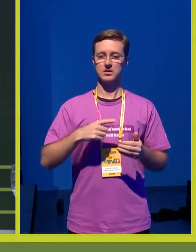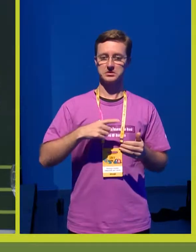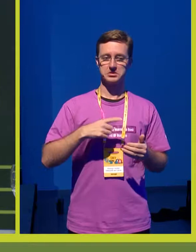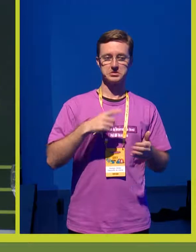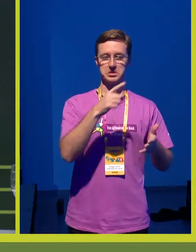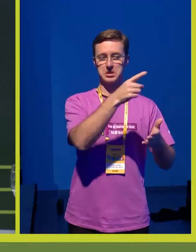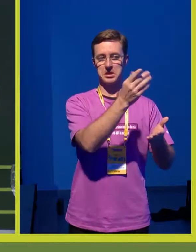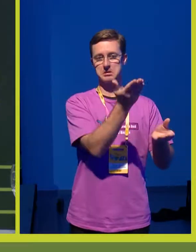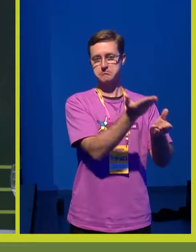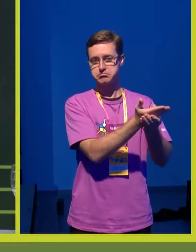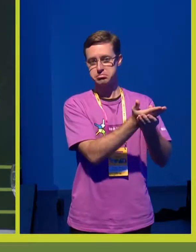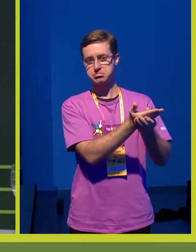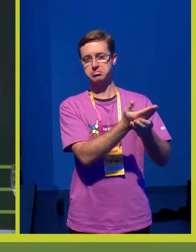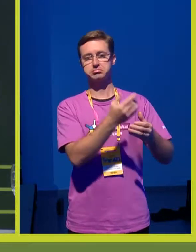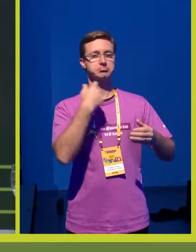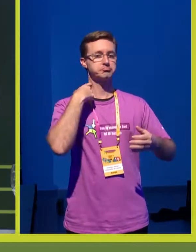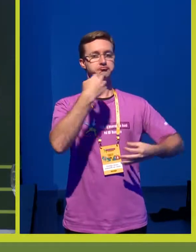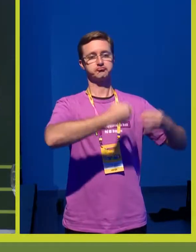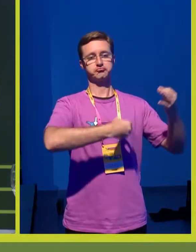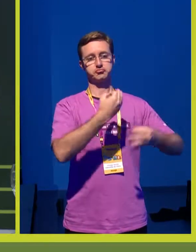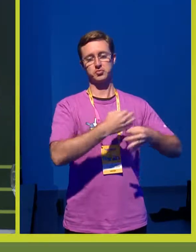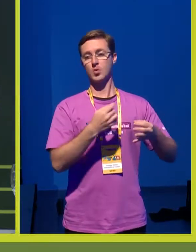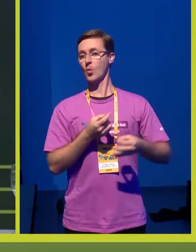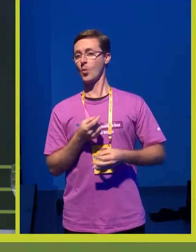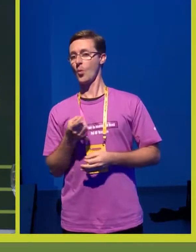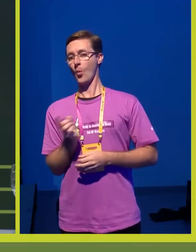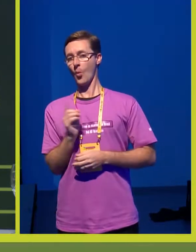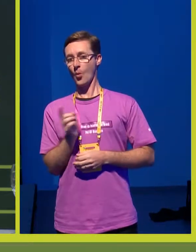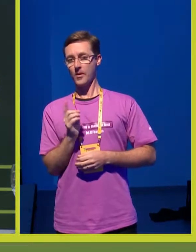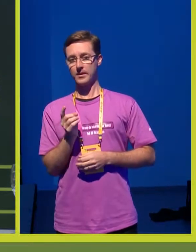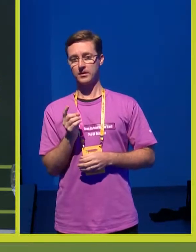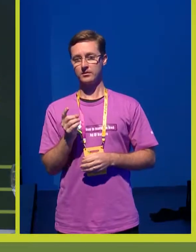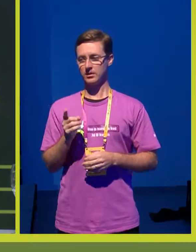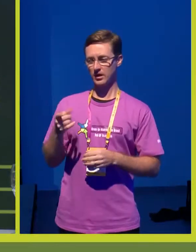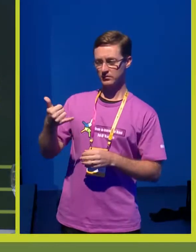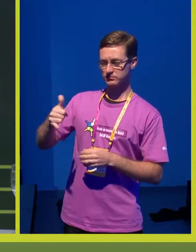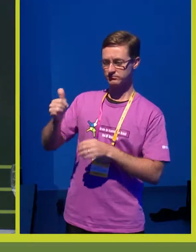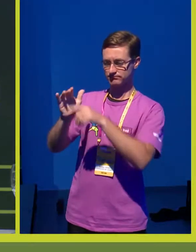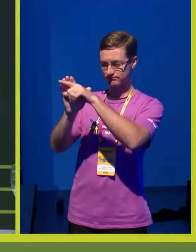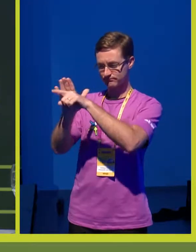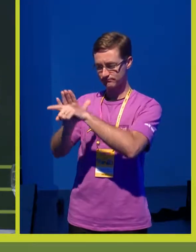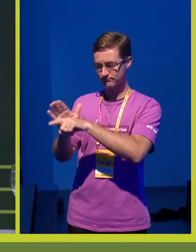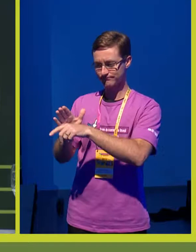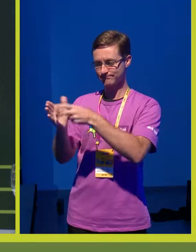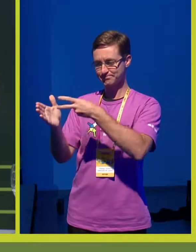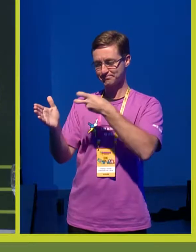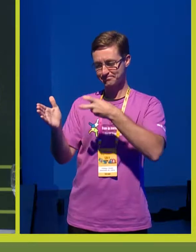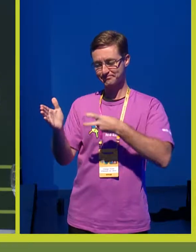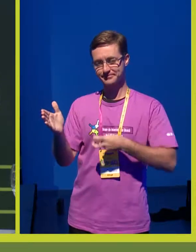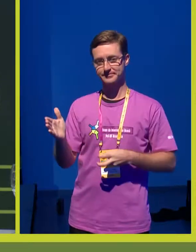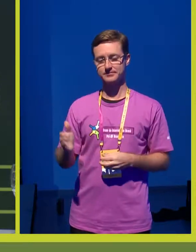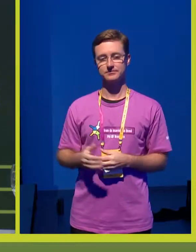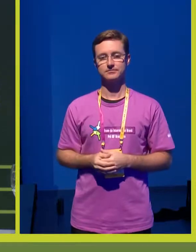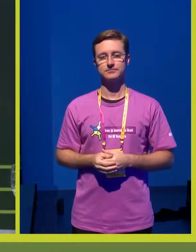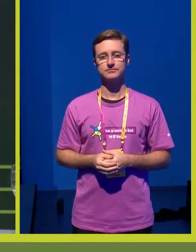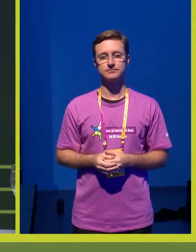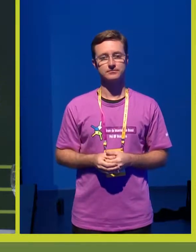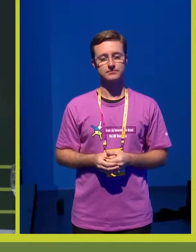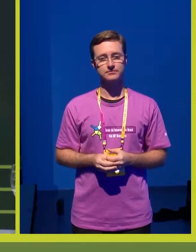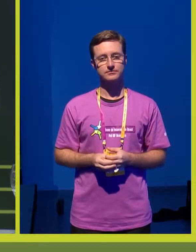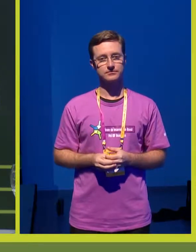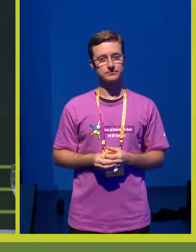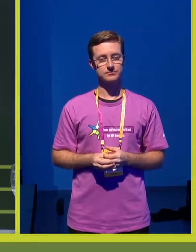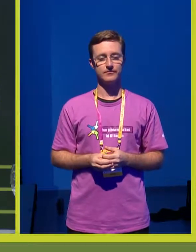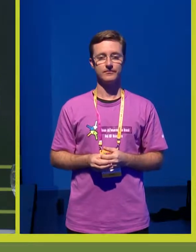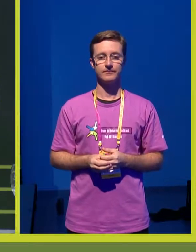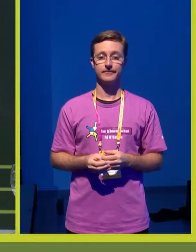judicial prévia para que esses celulares sejam sejam acessados e aqui